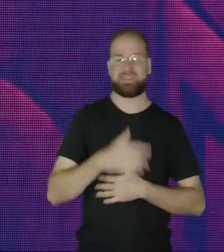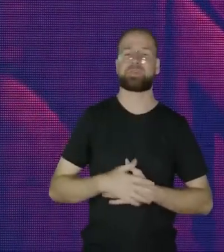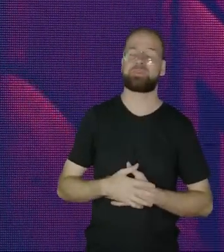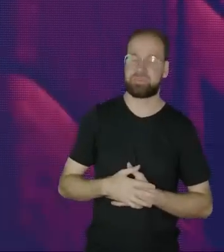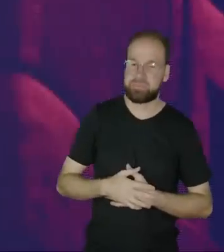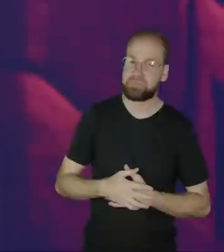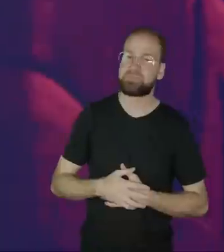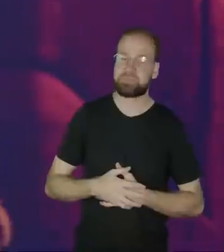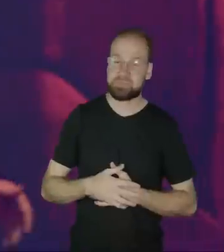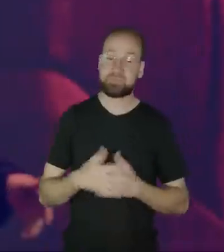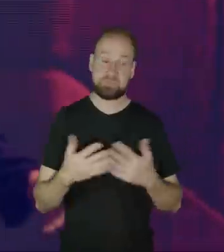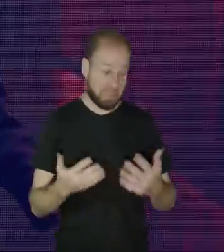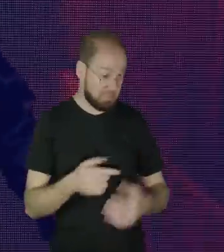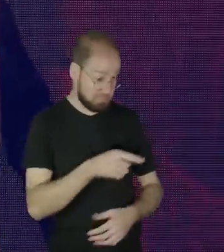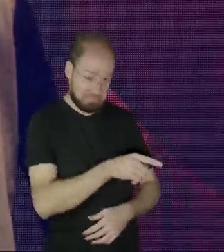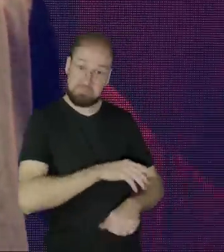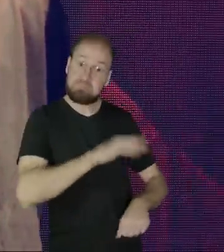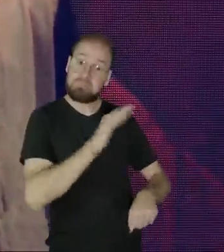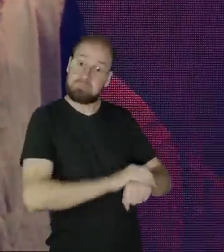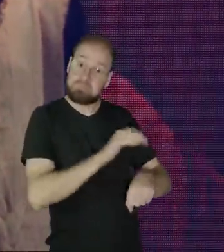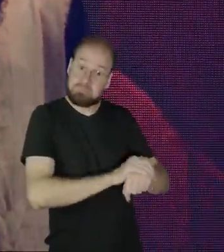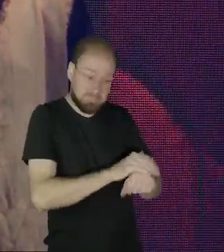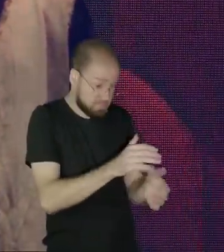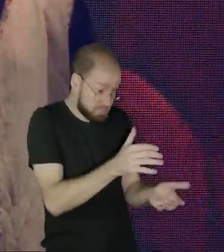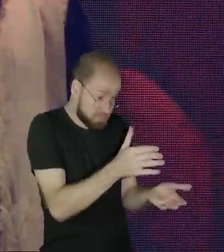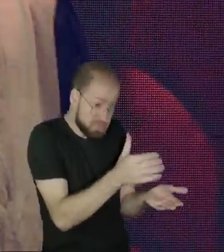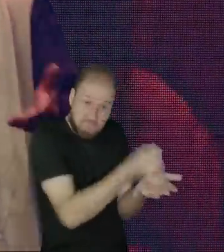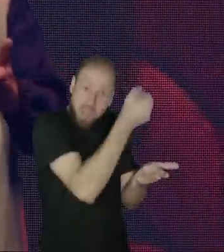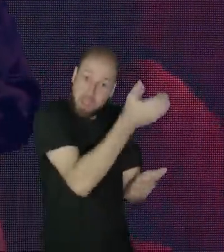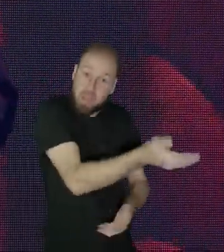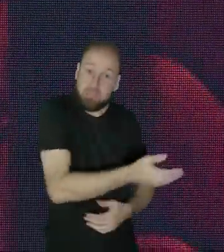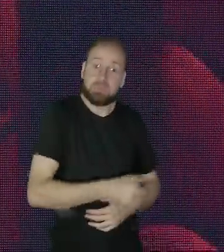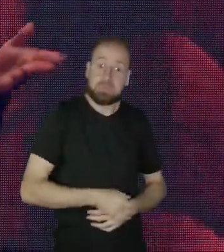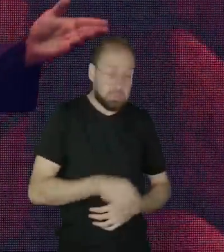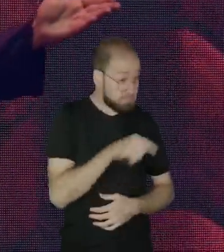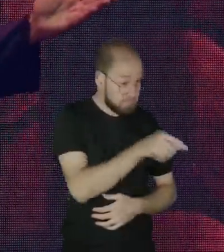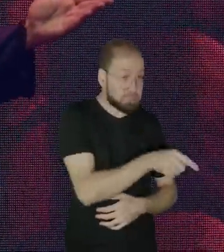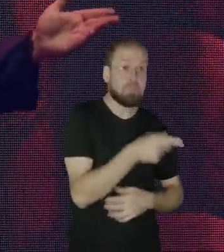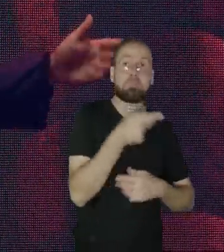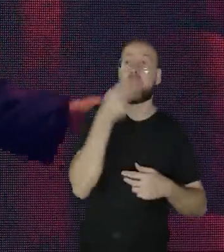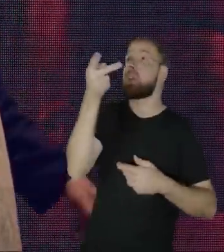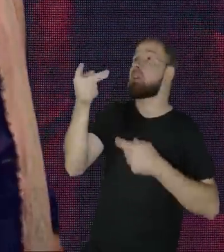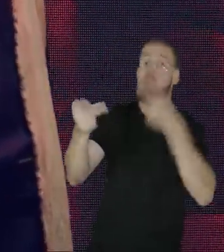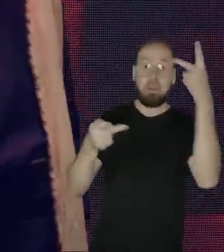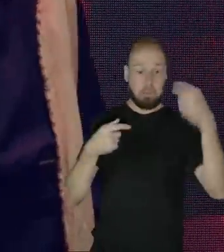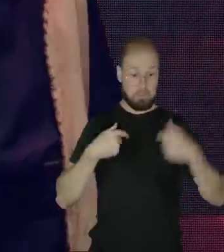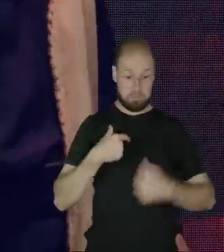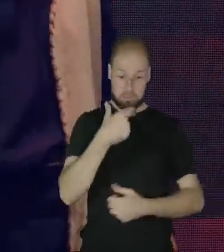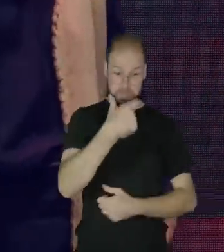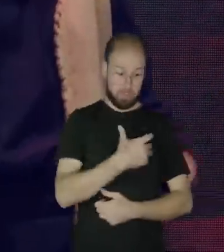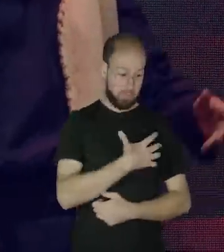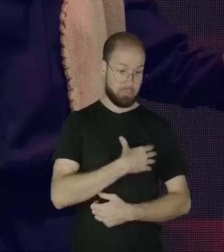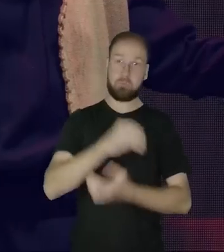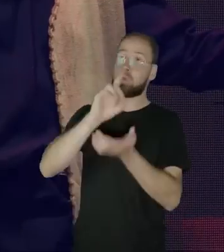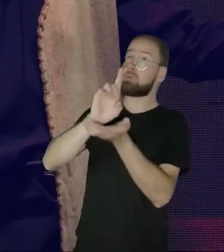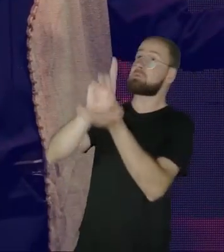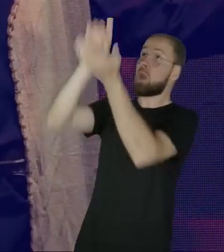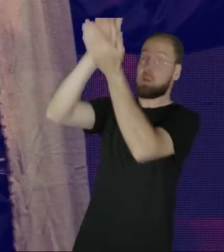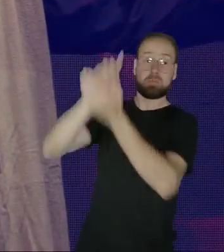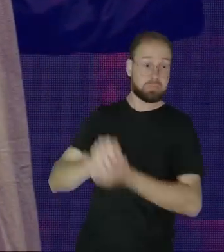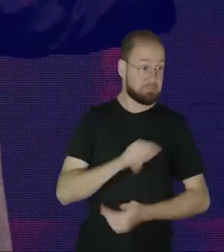Então, salve-te a ti mesmo. Se és filho de Deus, salvou